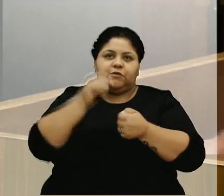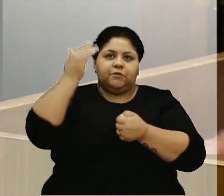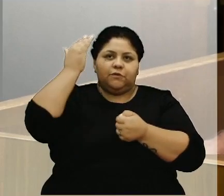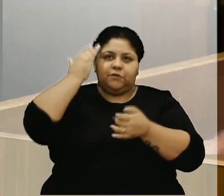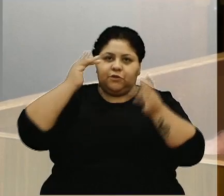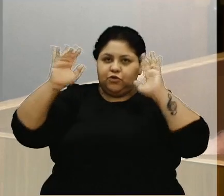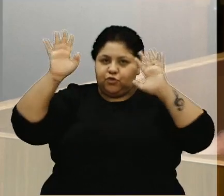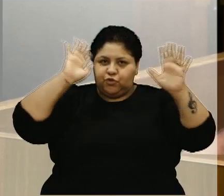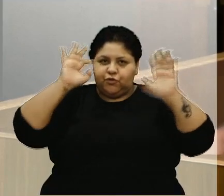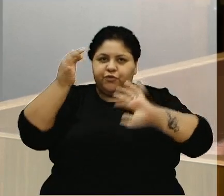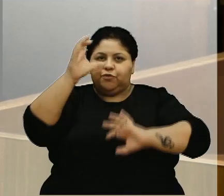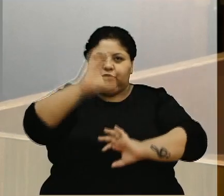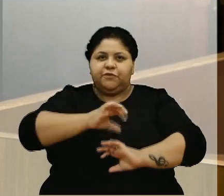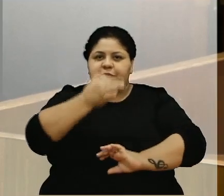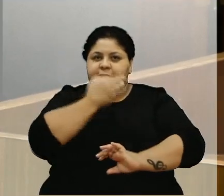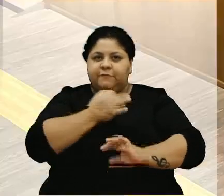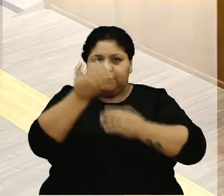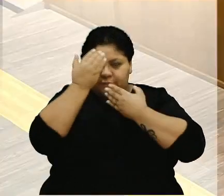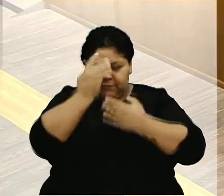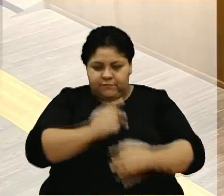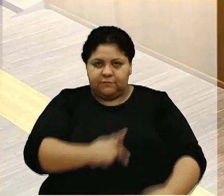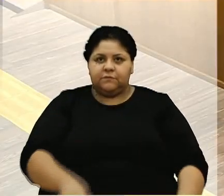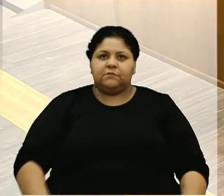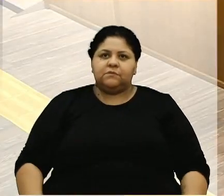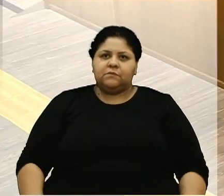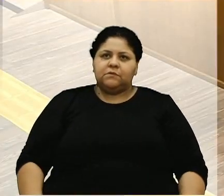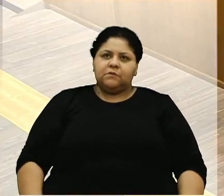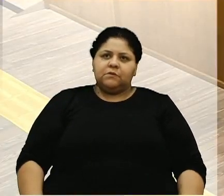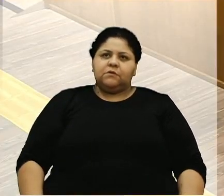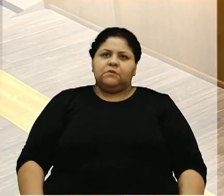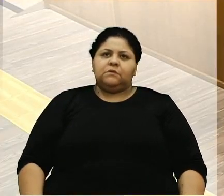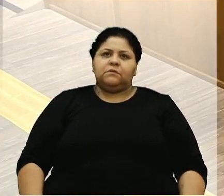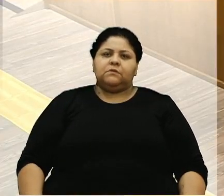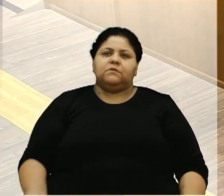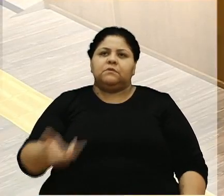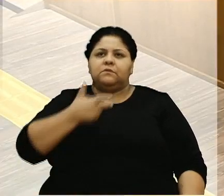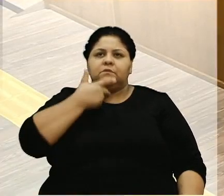caxiense. Obrigado, presidente. Declaração de líder, bancada do